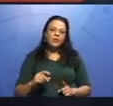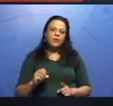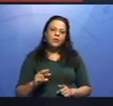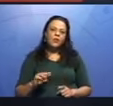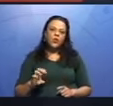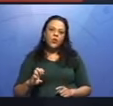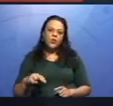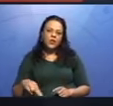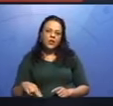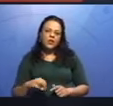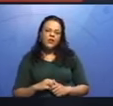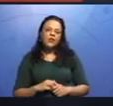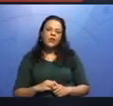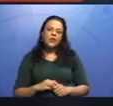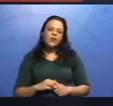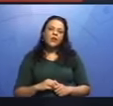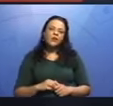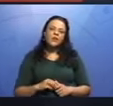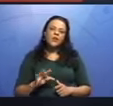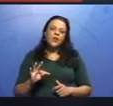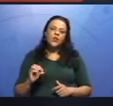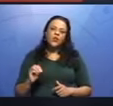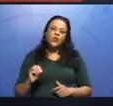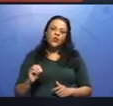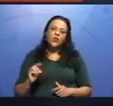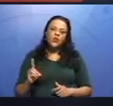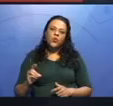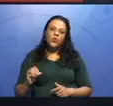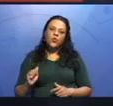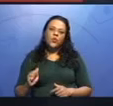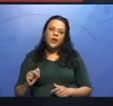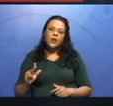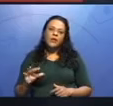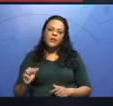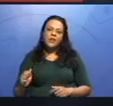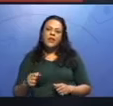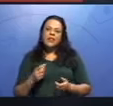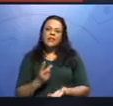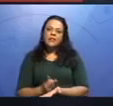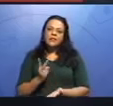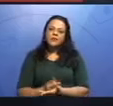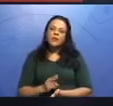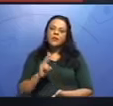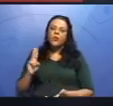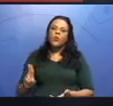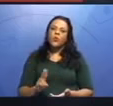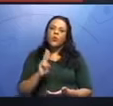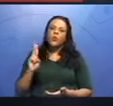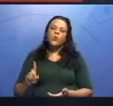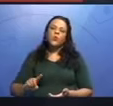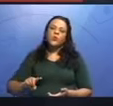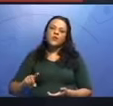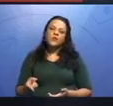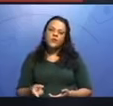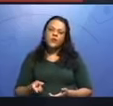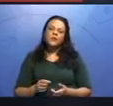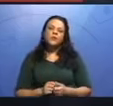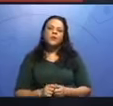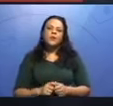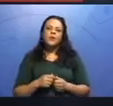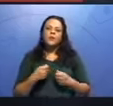entretanto, ficam entre vírgulas, quando aparecem após o verbo da oração coordenada. Então, se atentem para